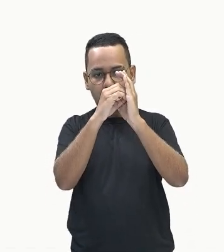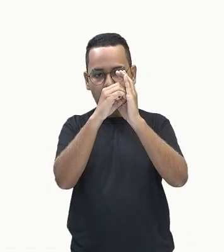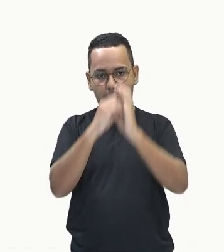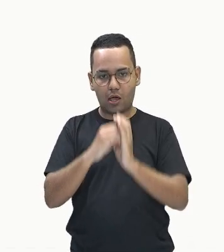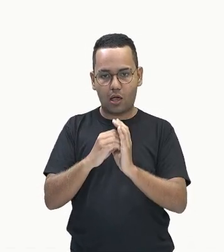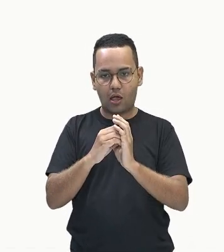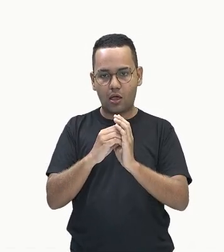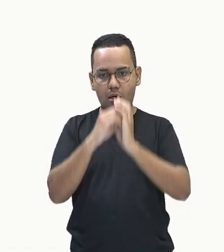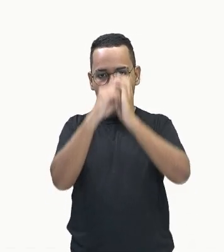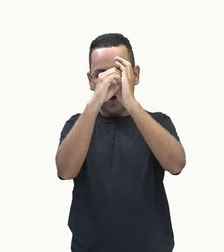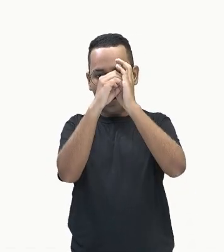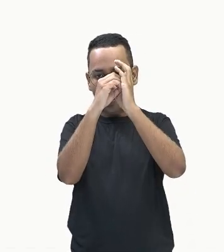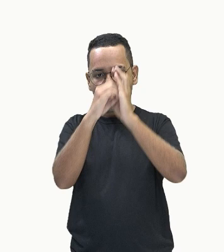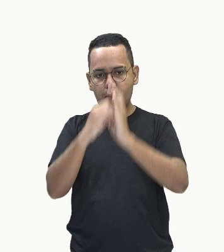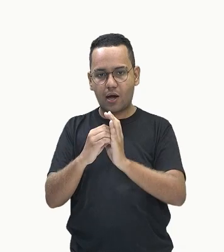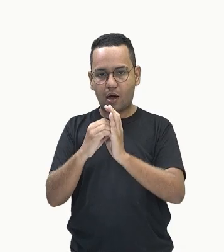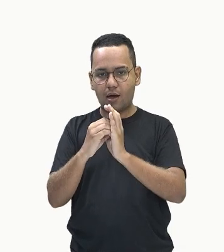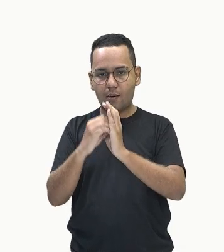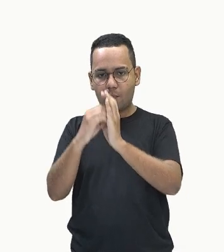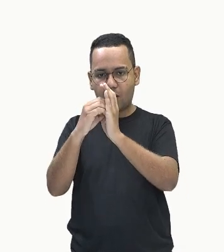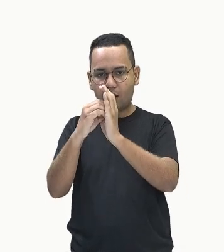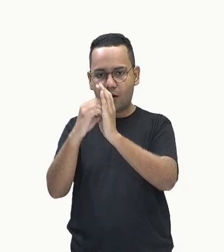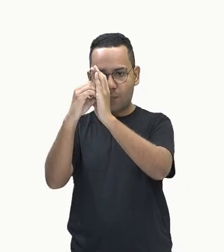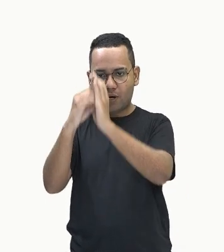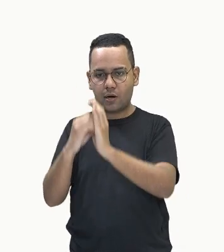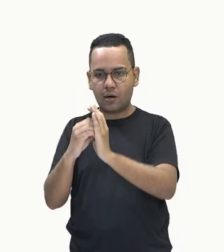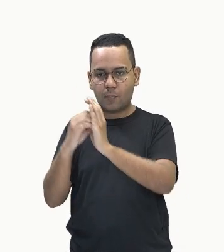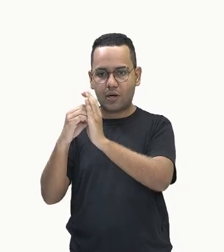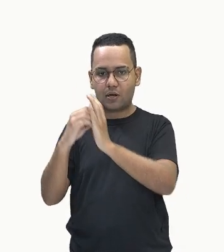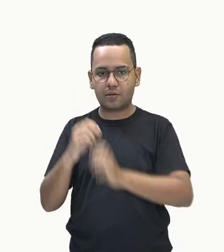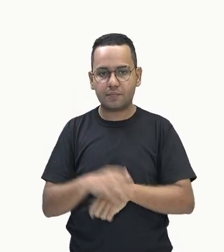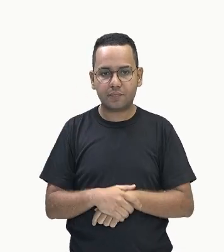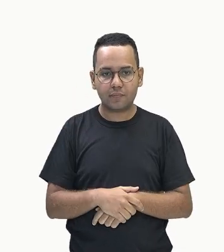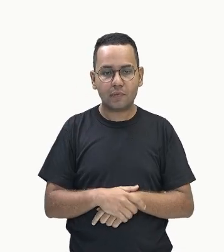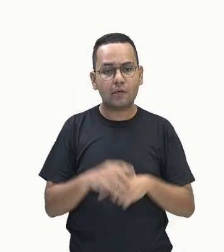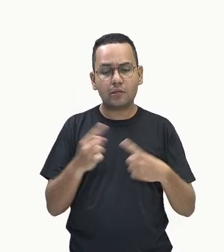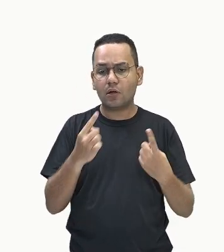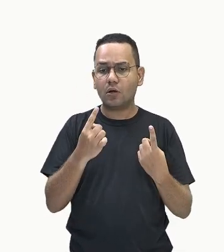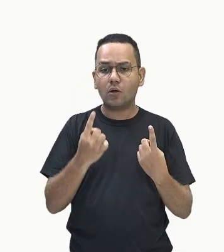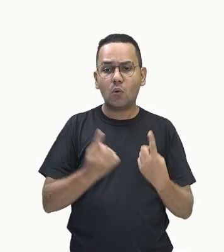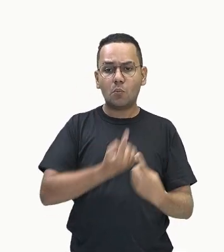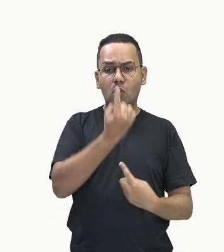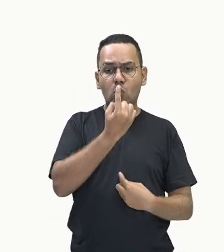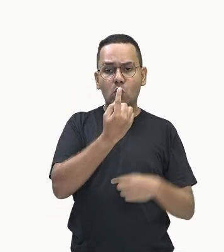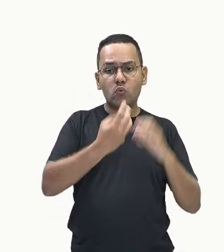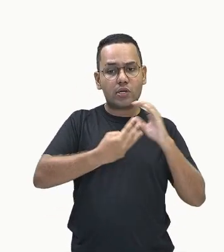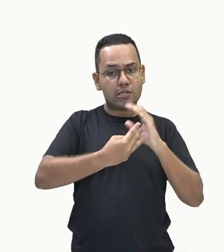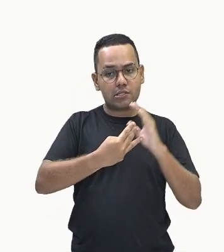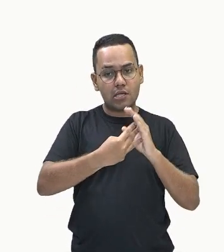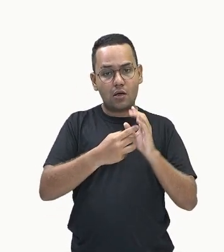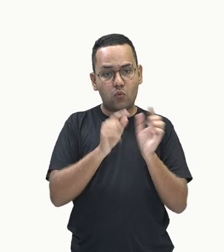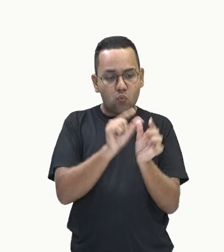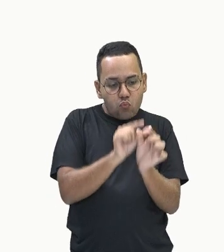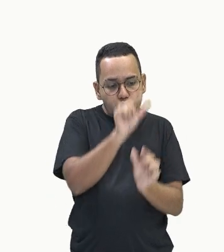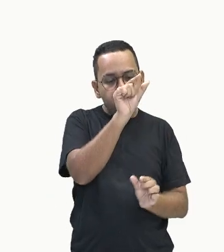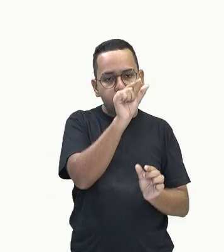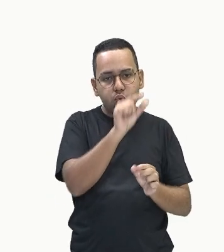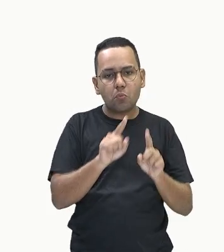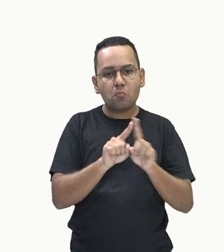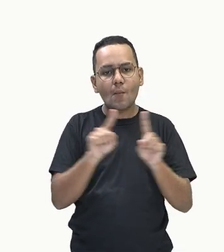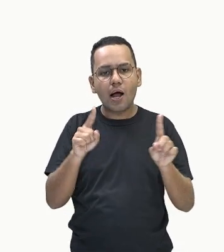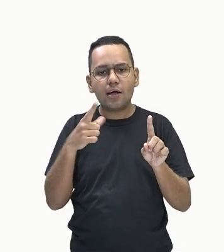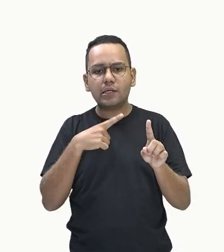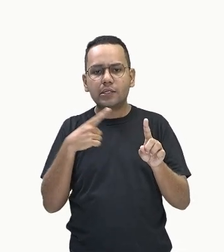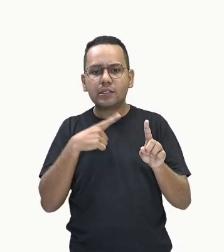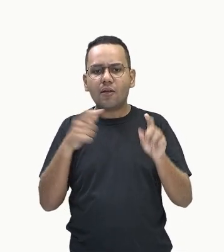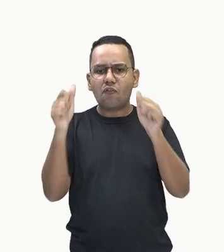inferior. Mas notem que é uma única célula de cima a baixo. Mesmo que elas variem no formato, como nesse caso aqui, que